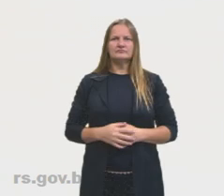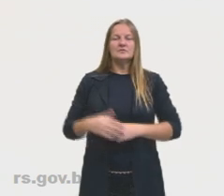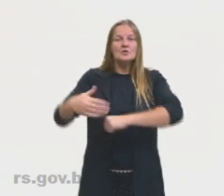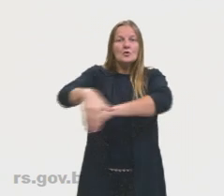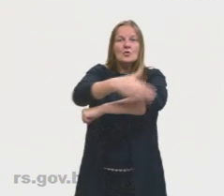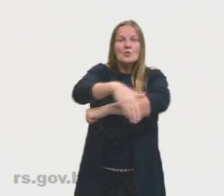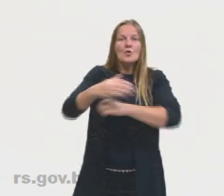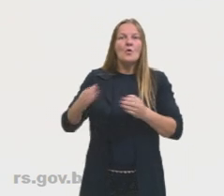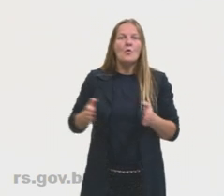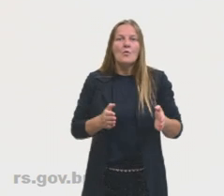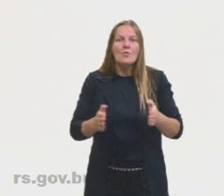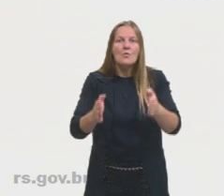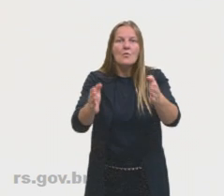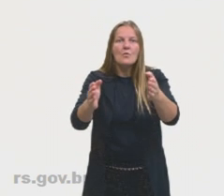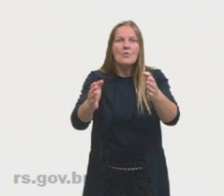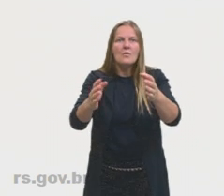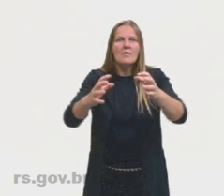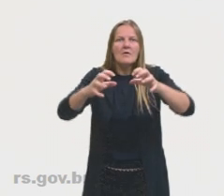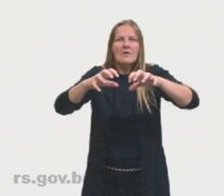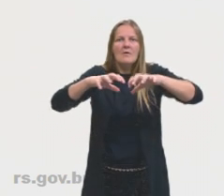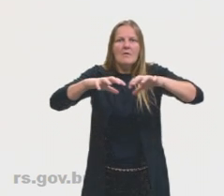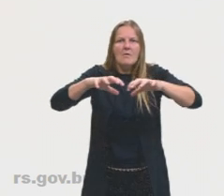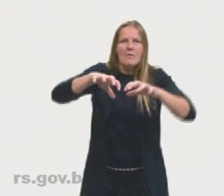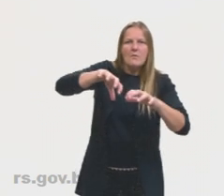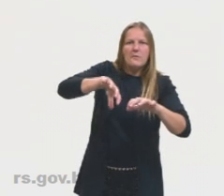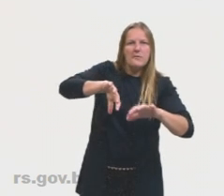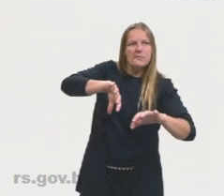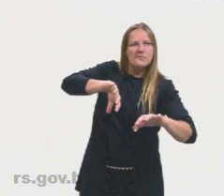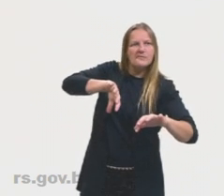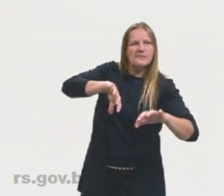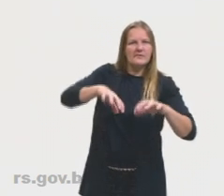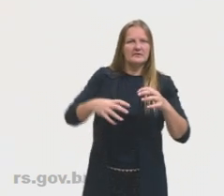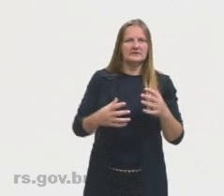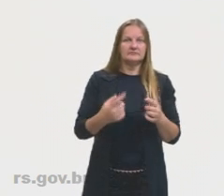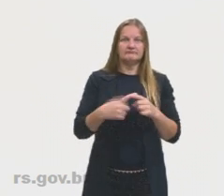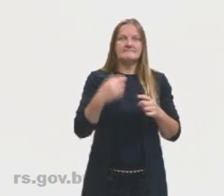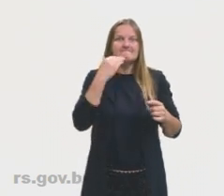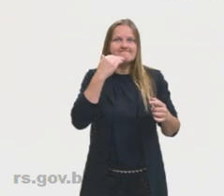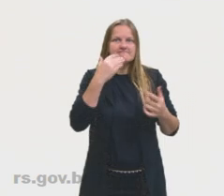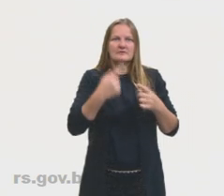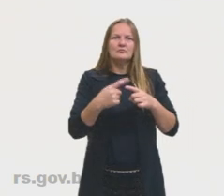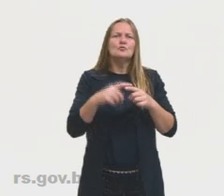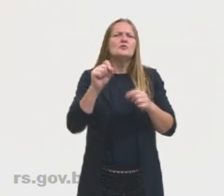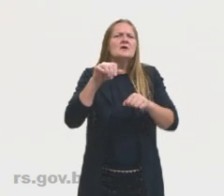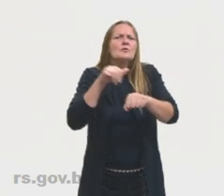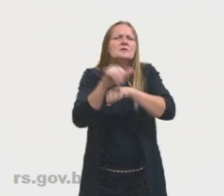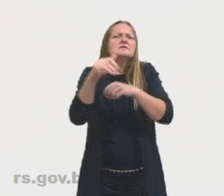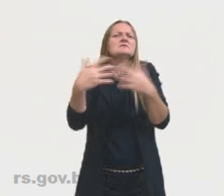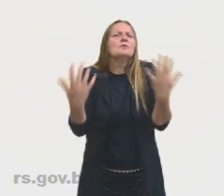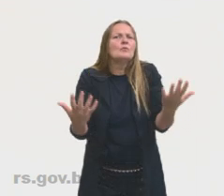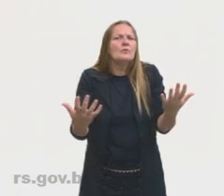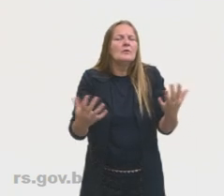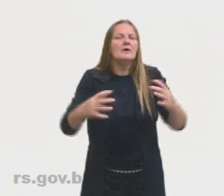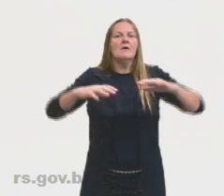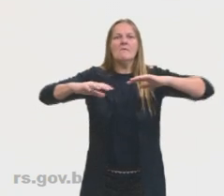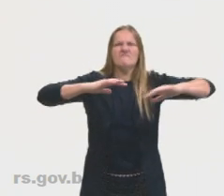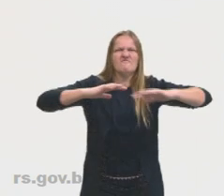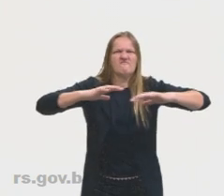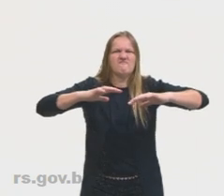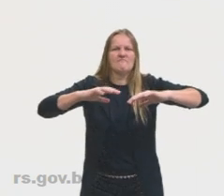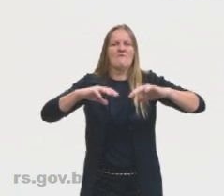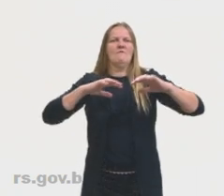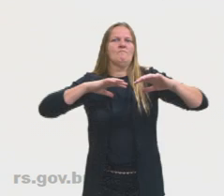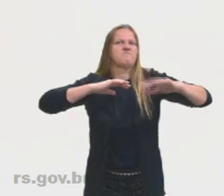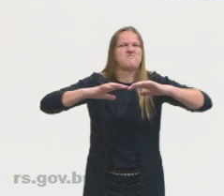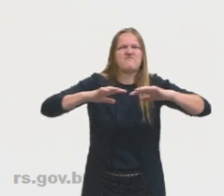uma estrada que foi completamente desbarrancada né se foi que que aconteceu aqui gurizada terremoto tá